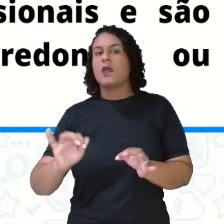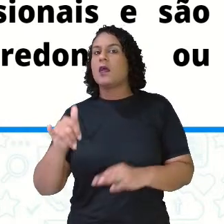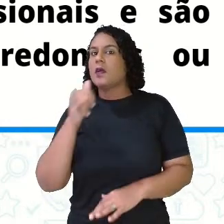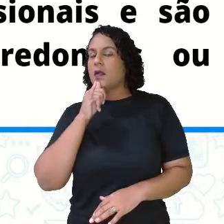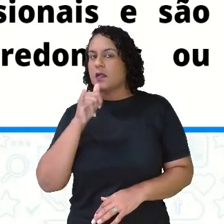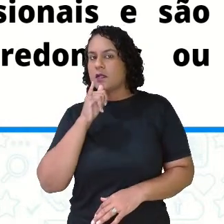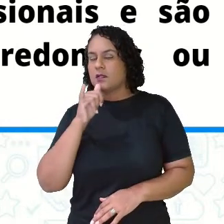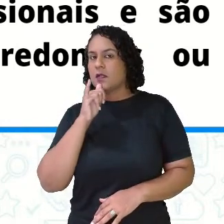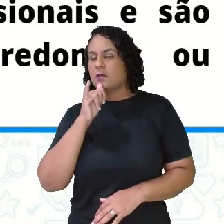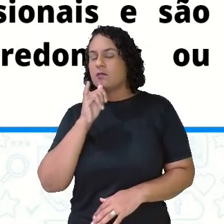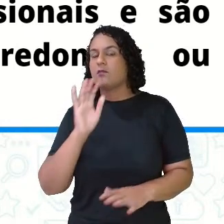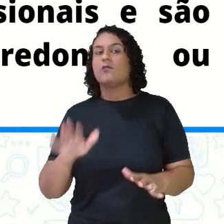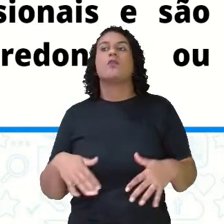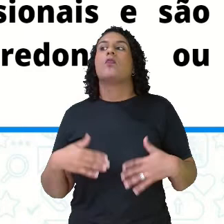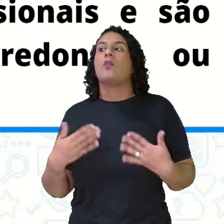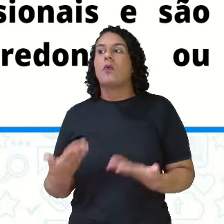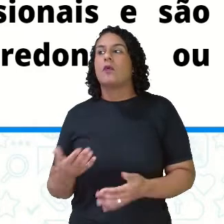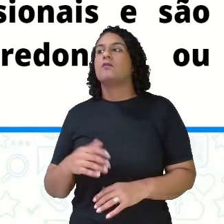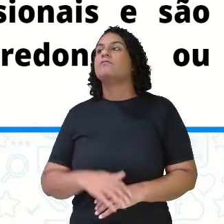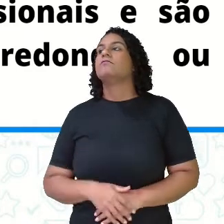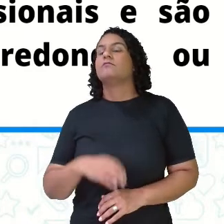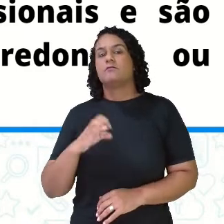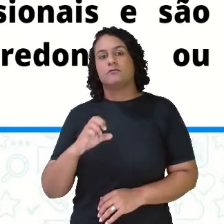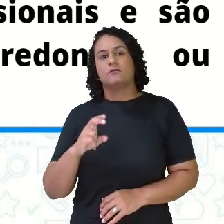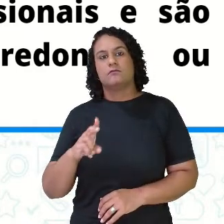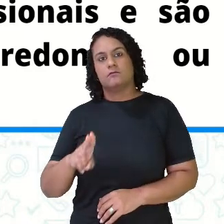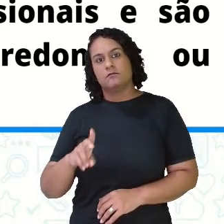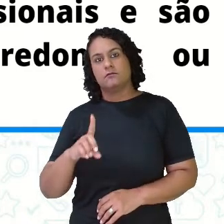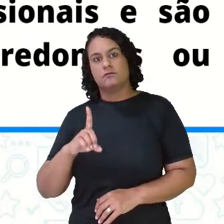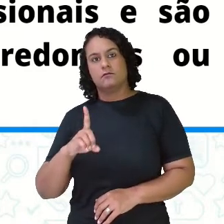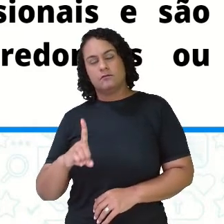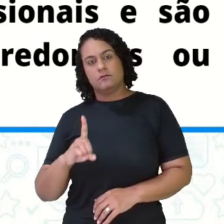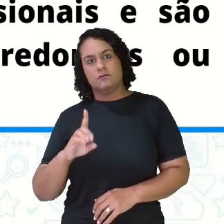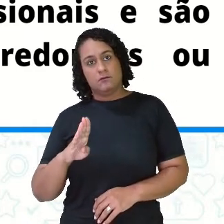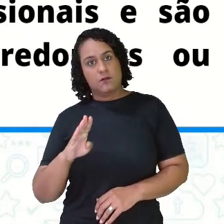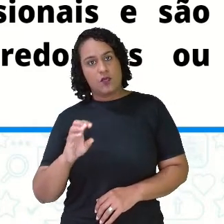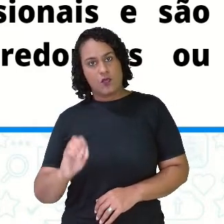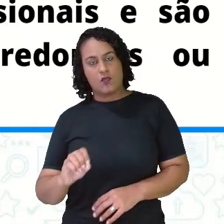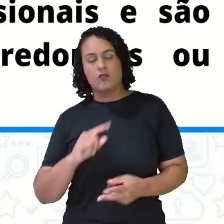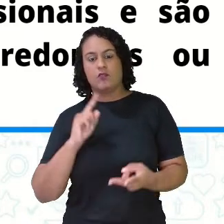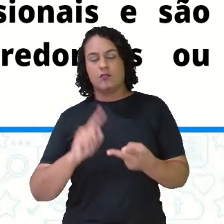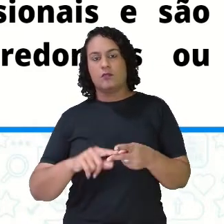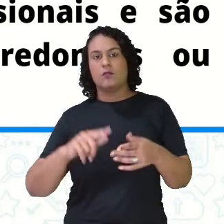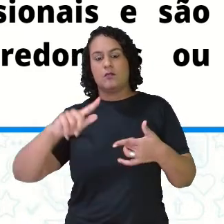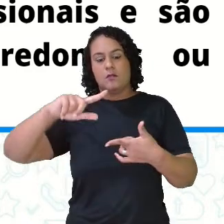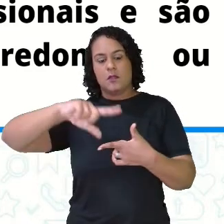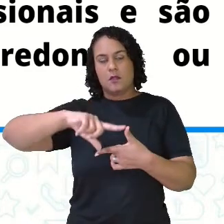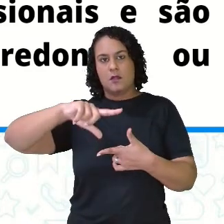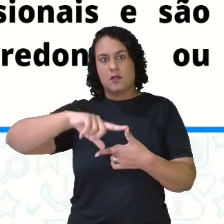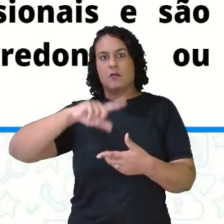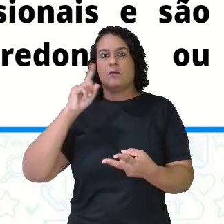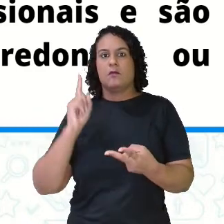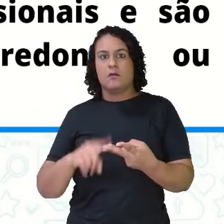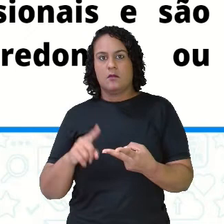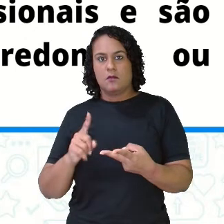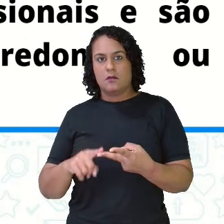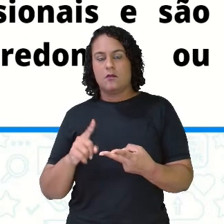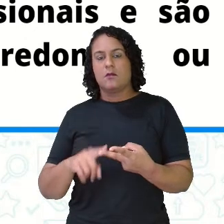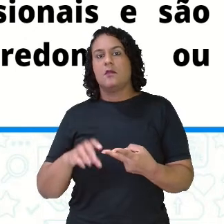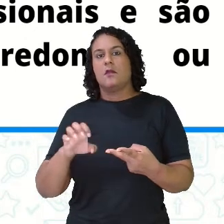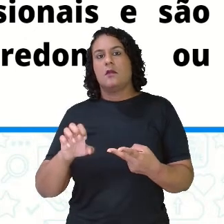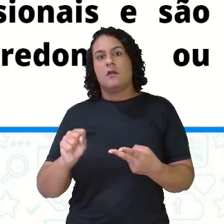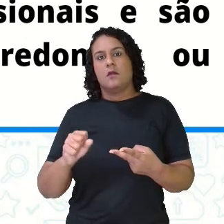de sólidos geométricos: cubo, paralelepípedo, cone, esfera, pirâmide e